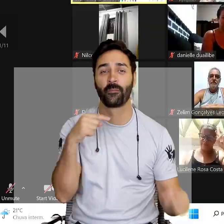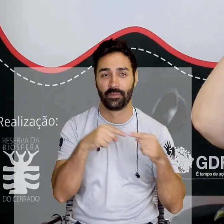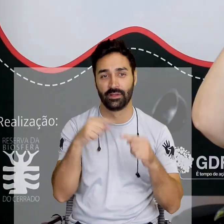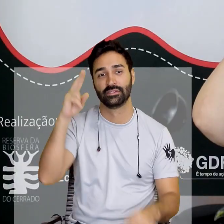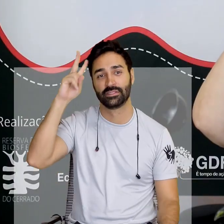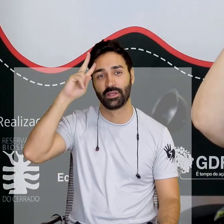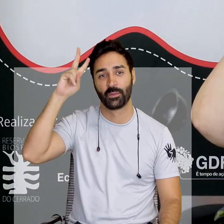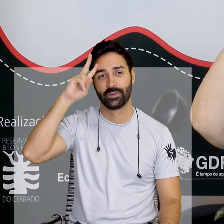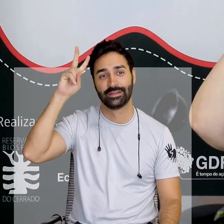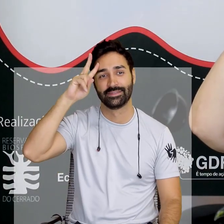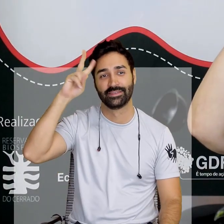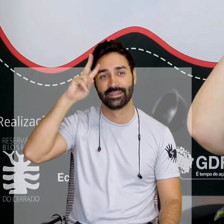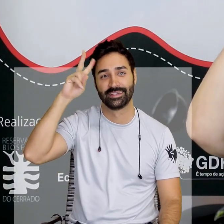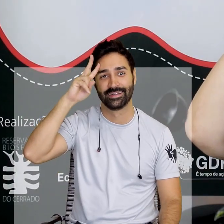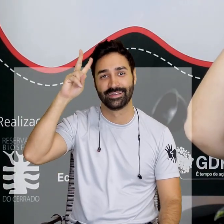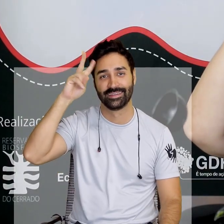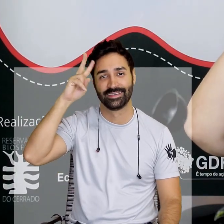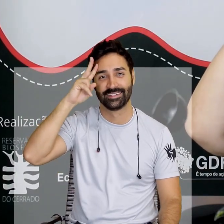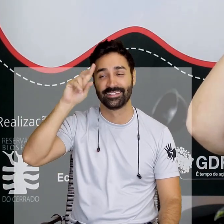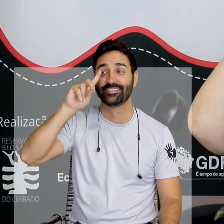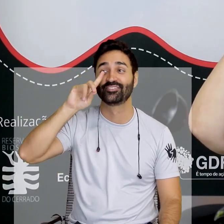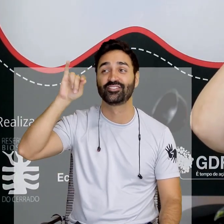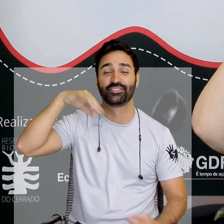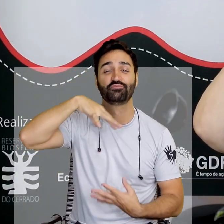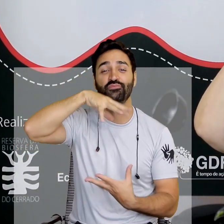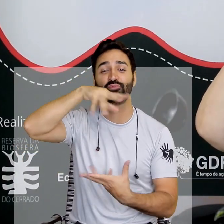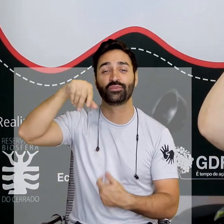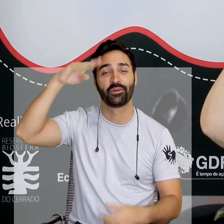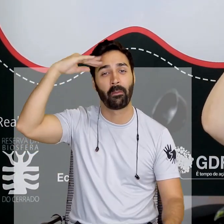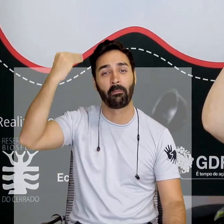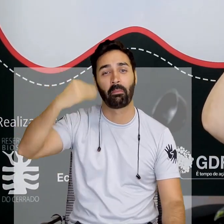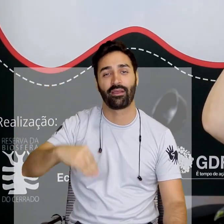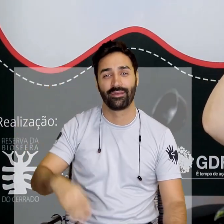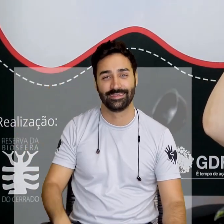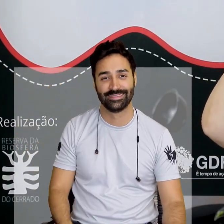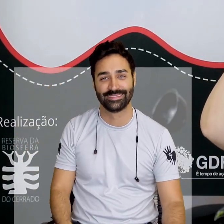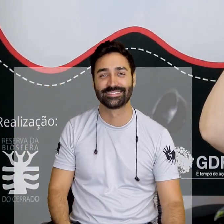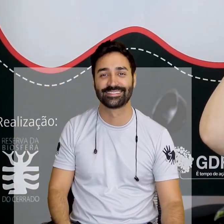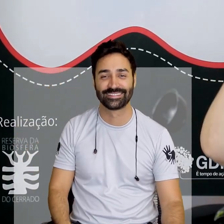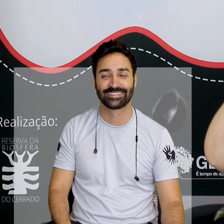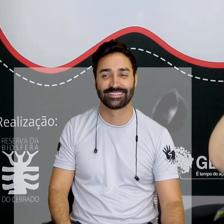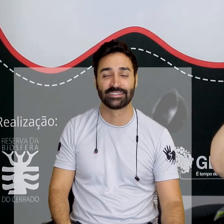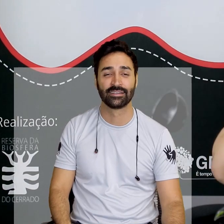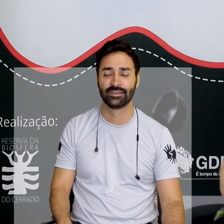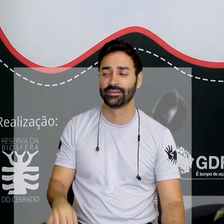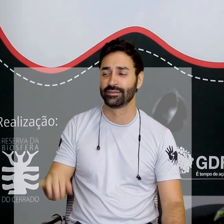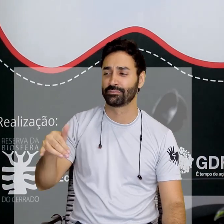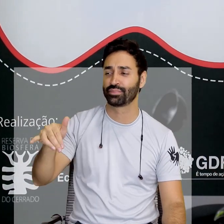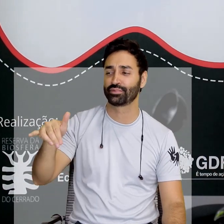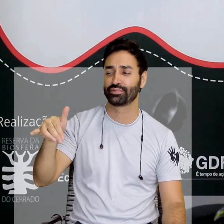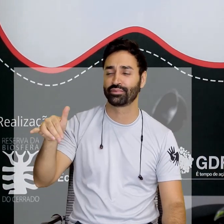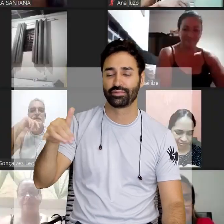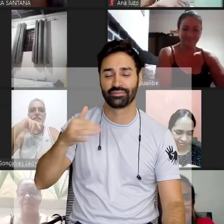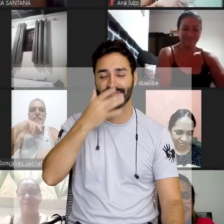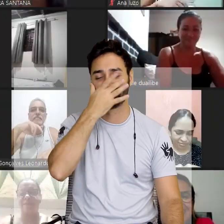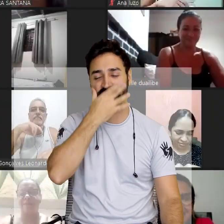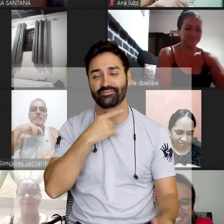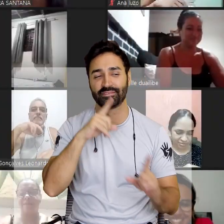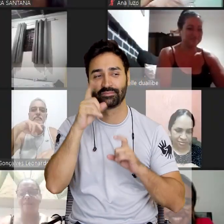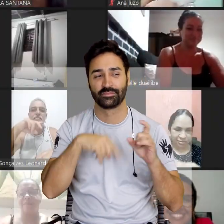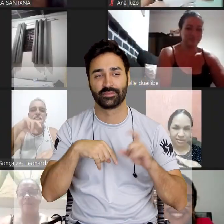Segunda-feira, Dia Mundial da Preguiça. Aquele dia que o despertador toca, você faz a cara do Garfield, né? Você fala assim,